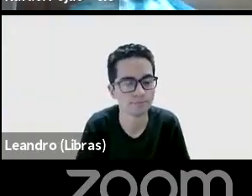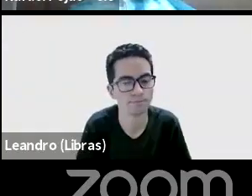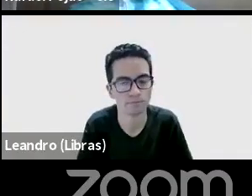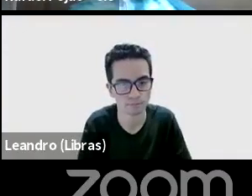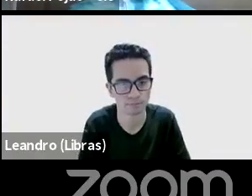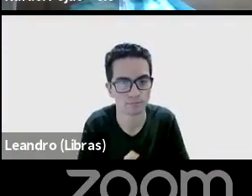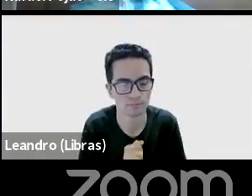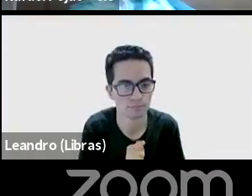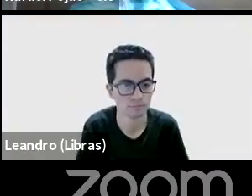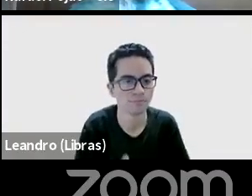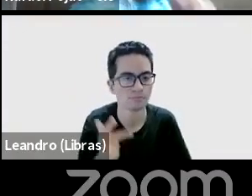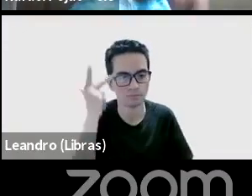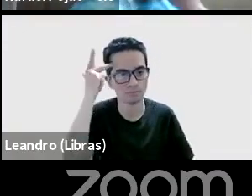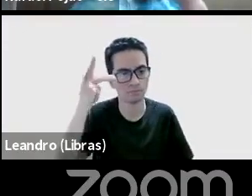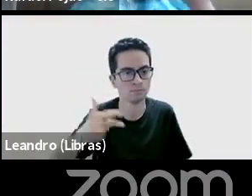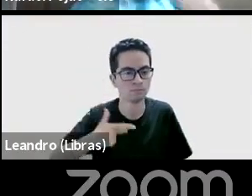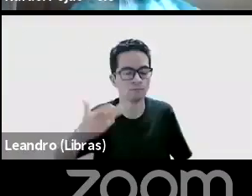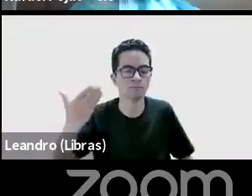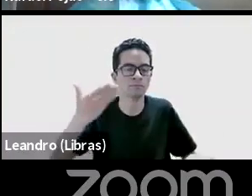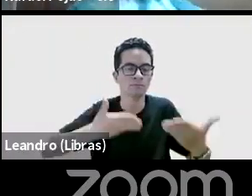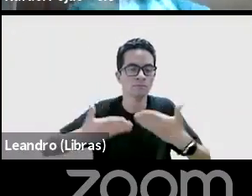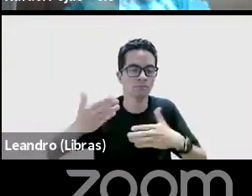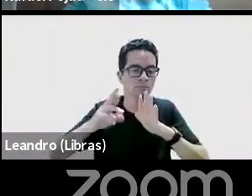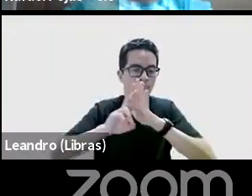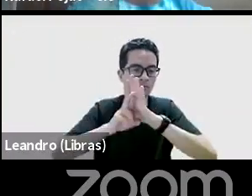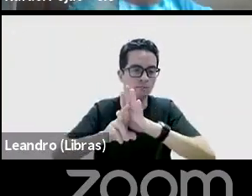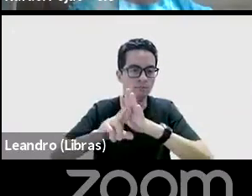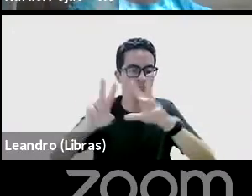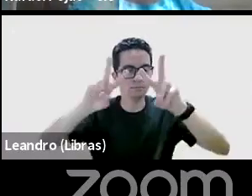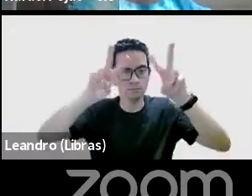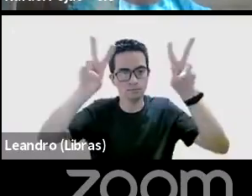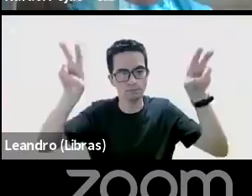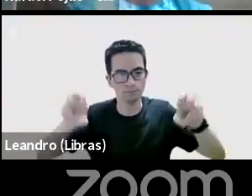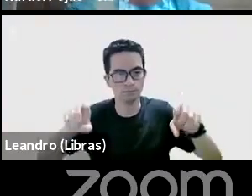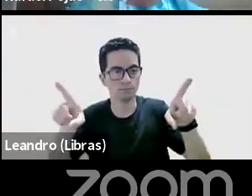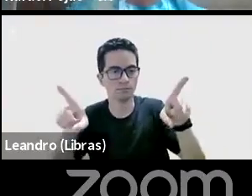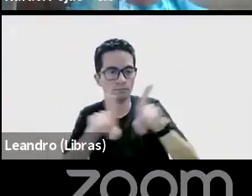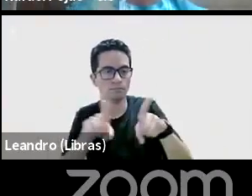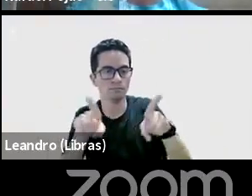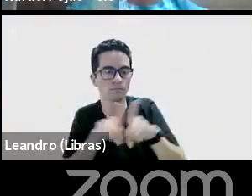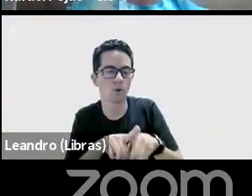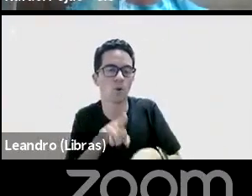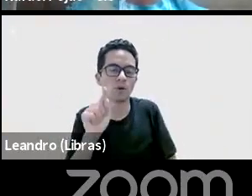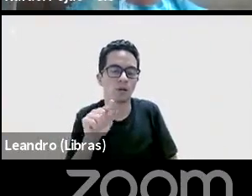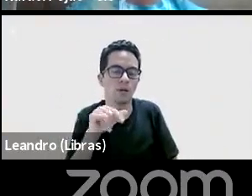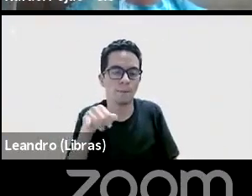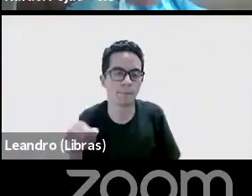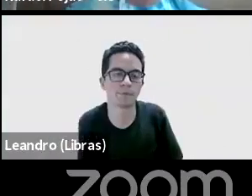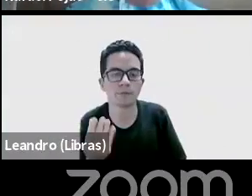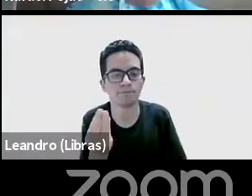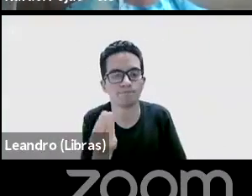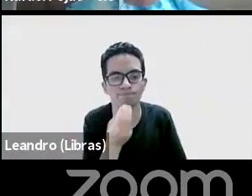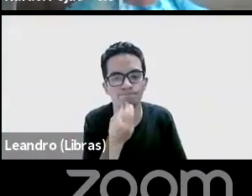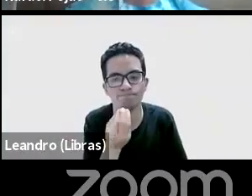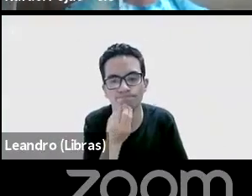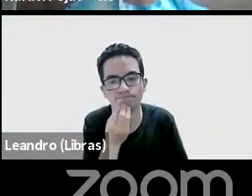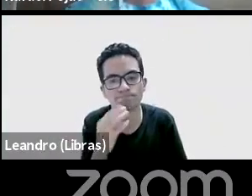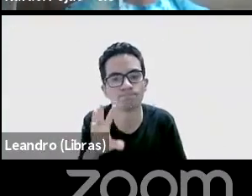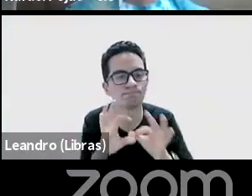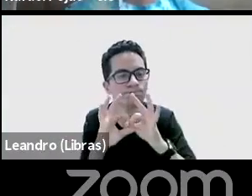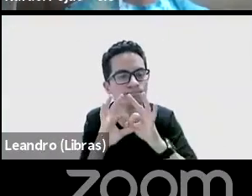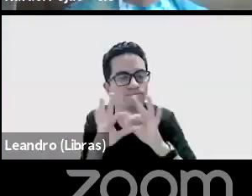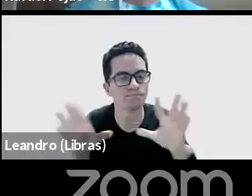me autocitar e fazer a referência aos conceitos e mais, né, tentar explorar o que pode ser essa liberdade de